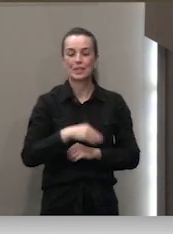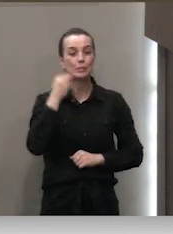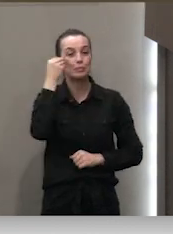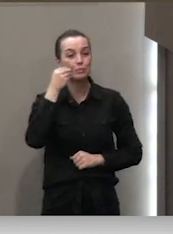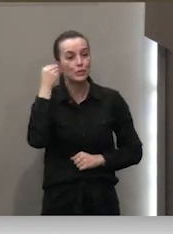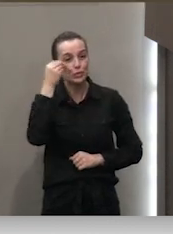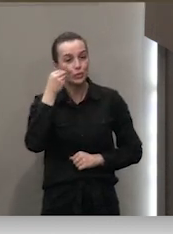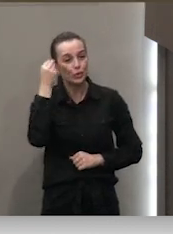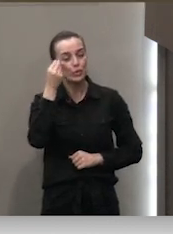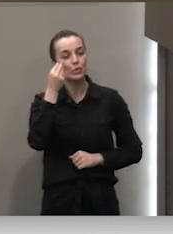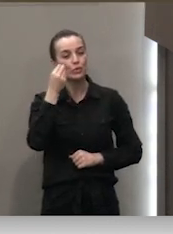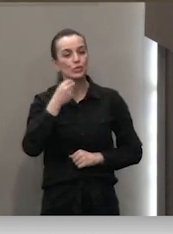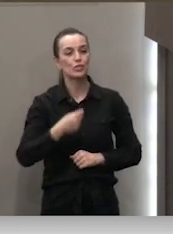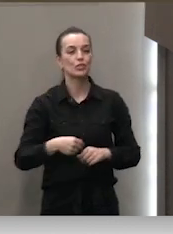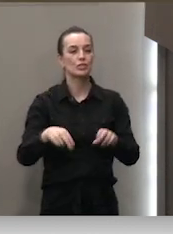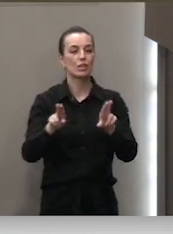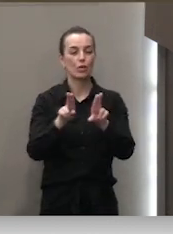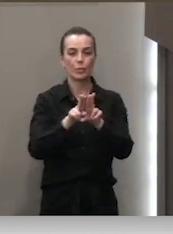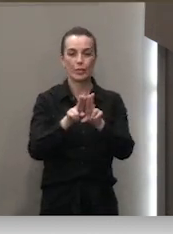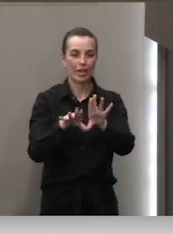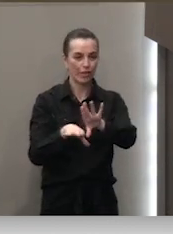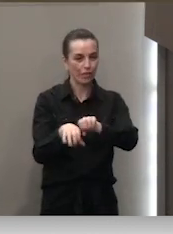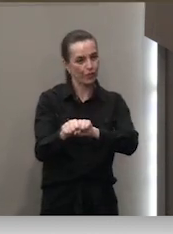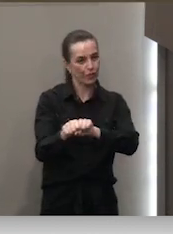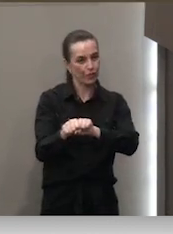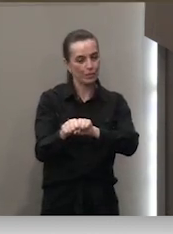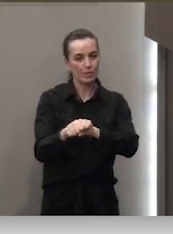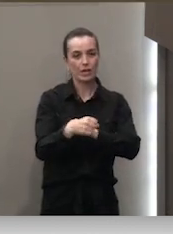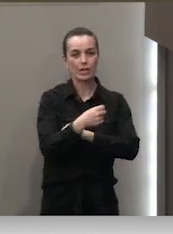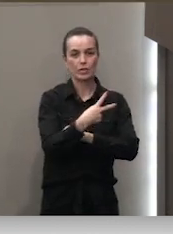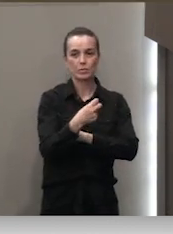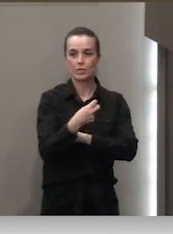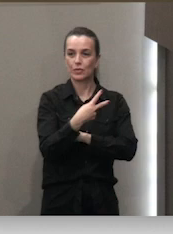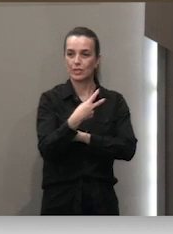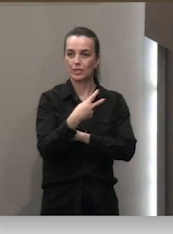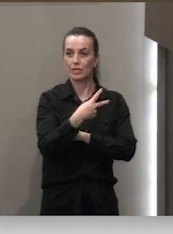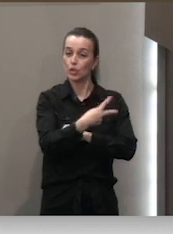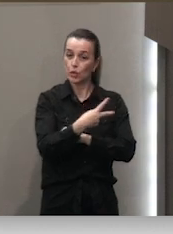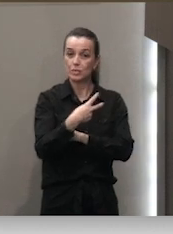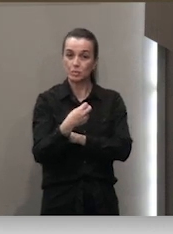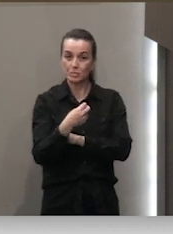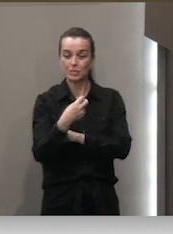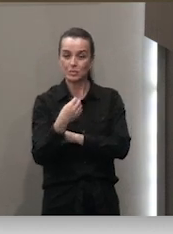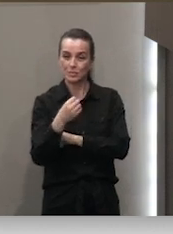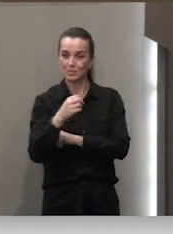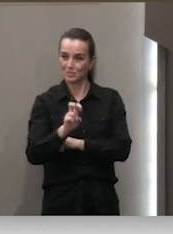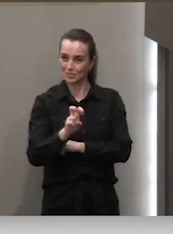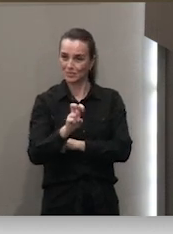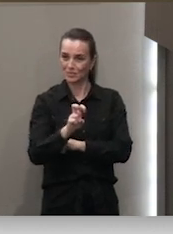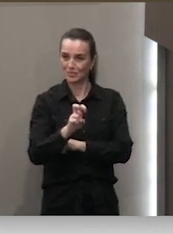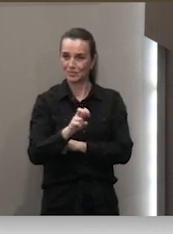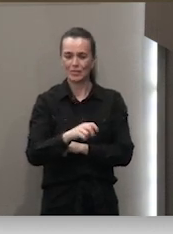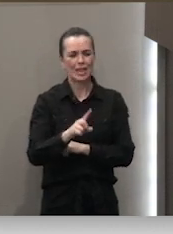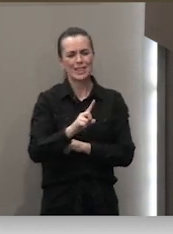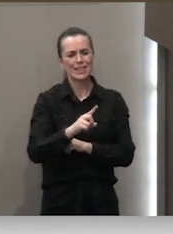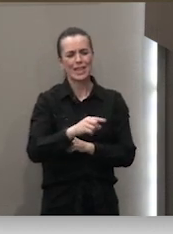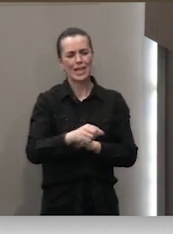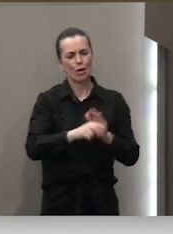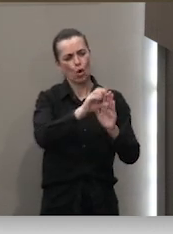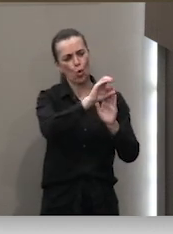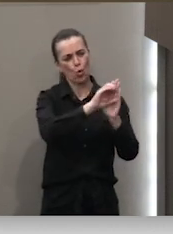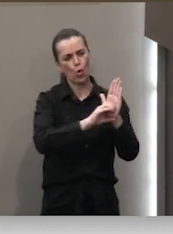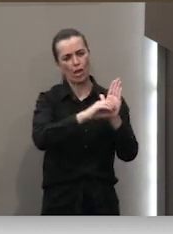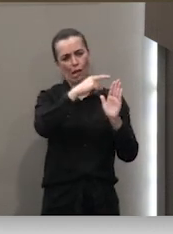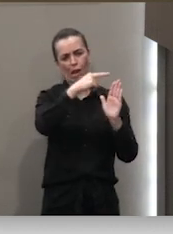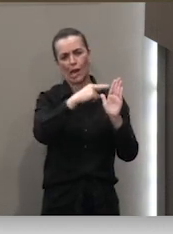Passo Fundo, em 2005. Possui inúmeros cursos. Eu vou falar aqui o currículo da Karine, nós vamos ficar aqui nessas três